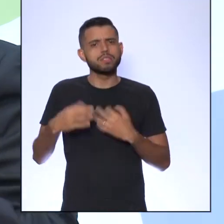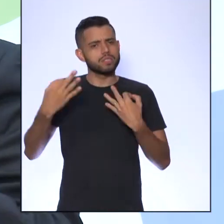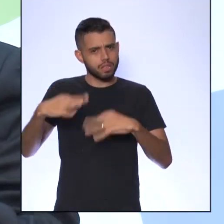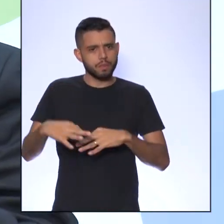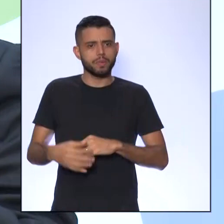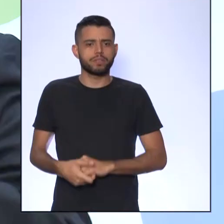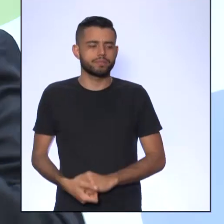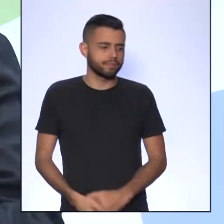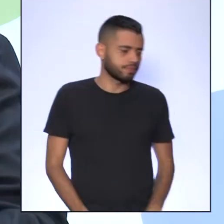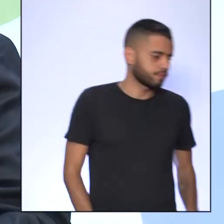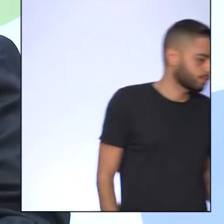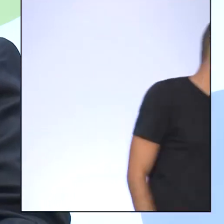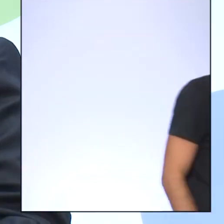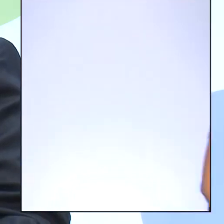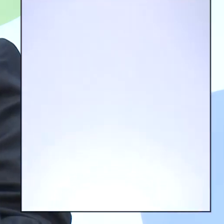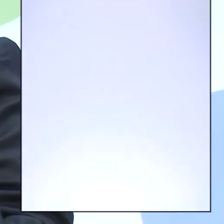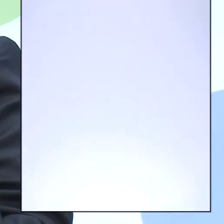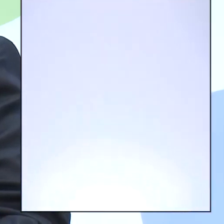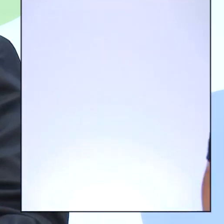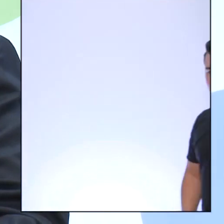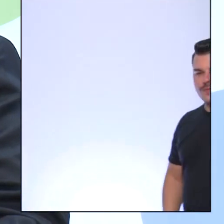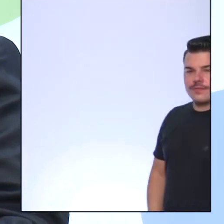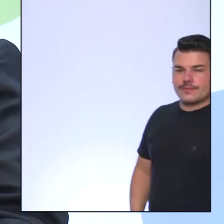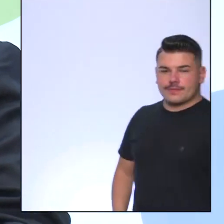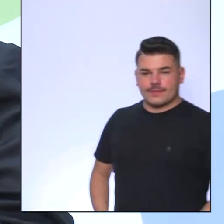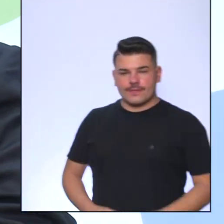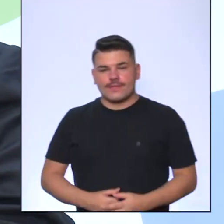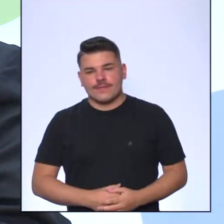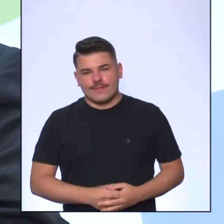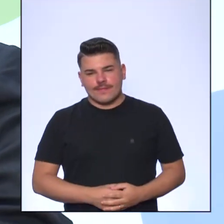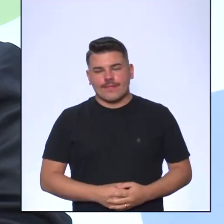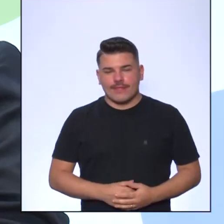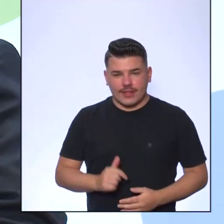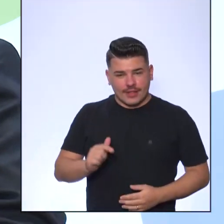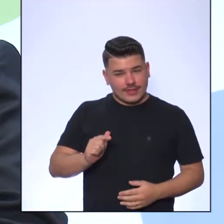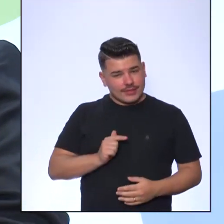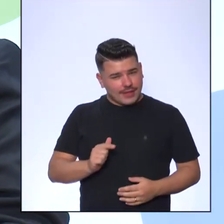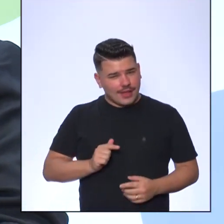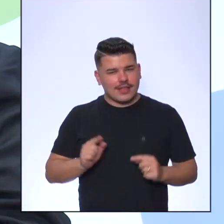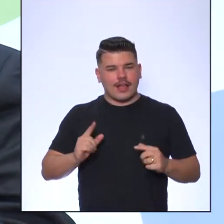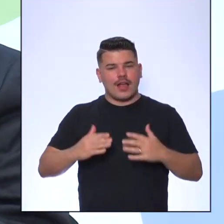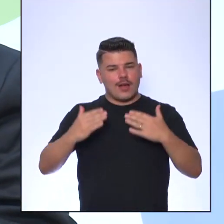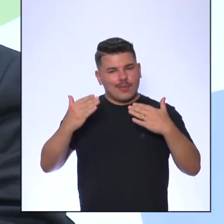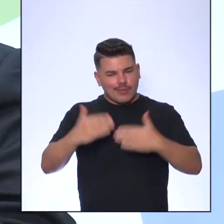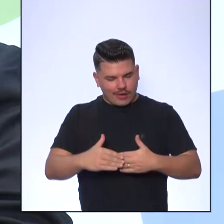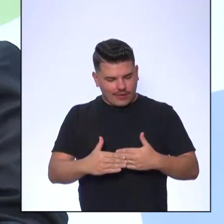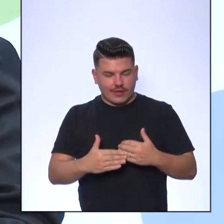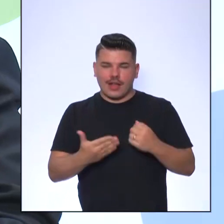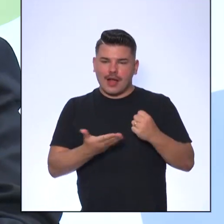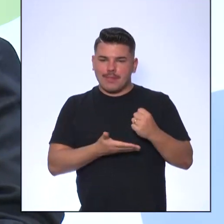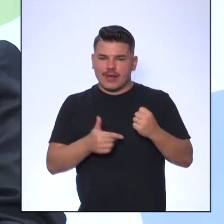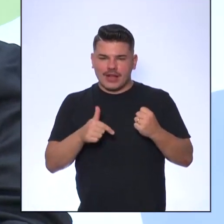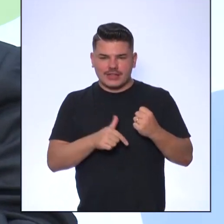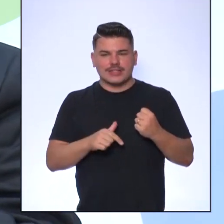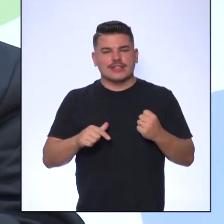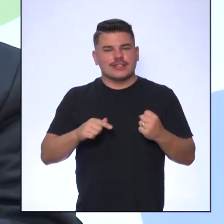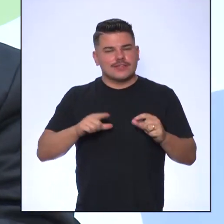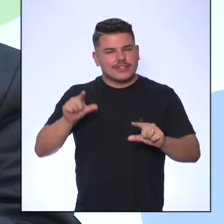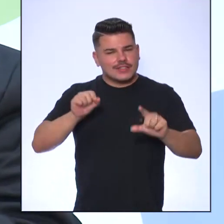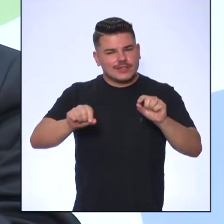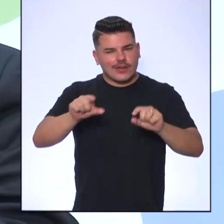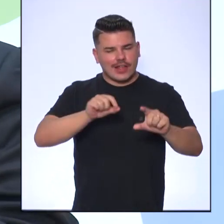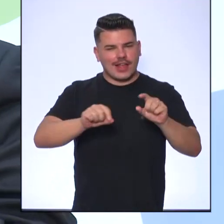Daniele, mas existe uma coisa chamada, na estruturação da prova, teoria de resposta ao item, que